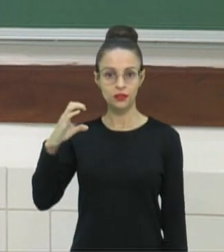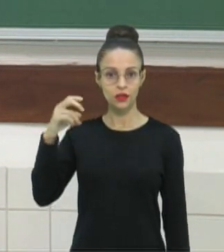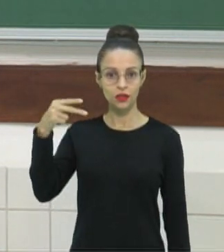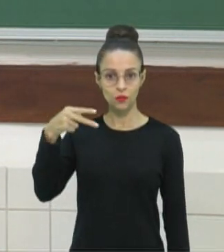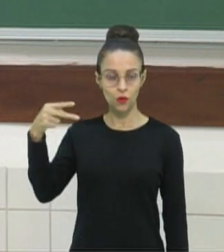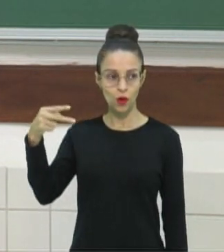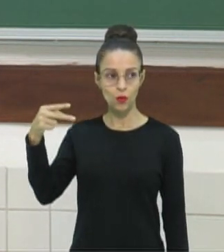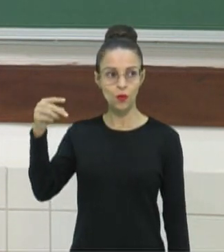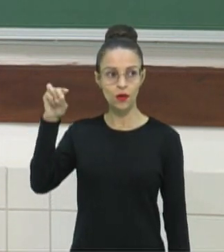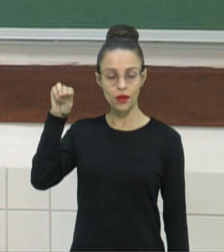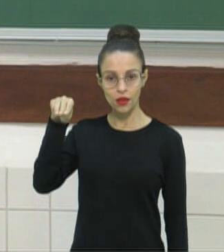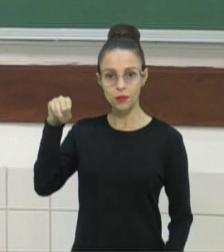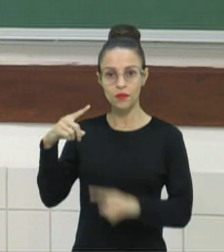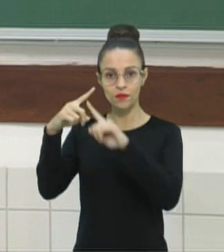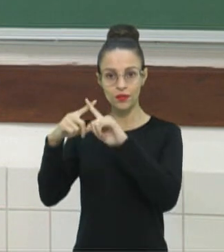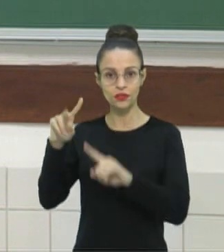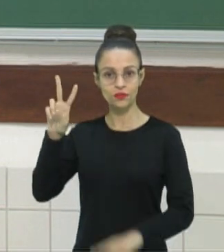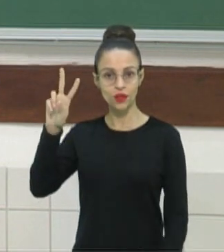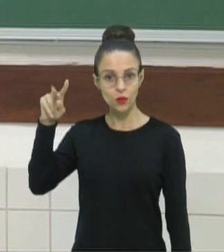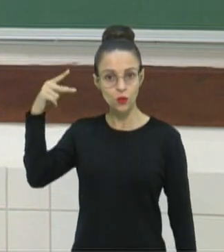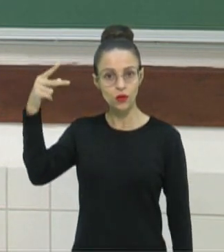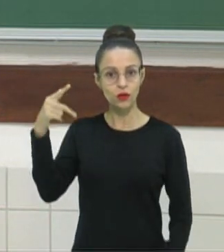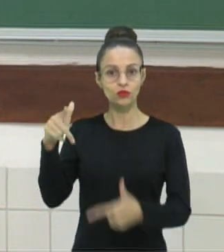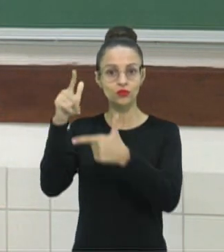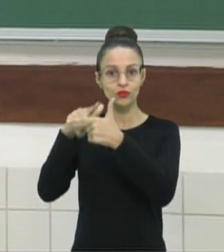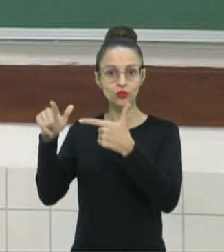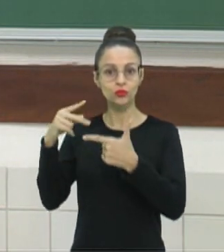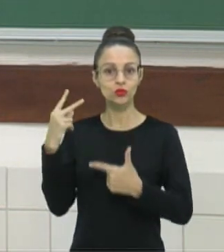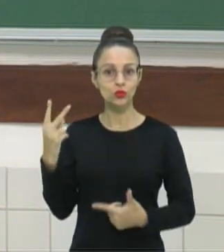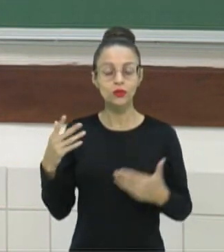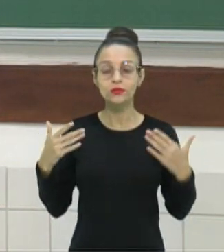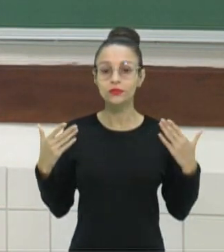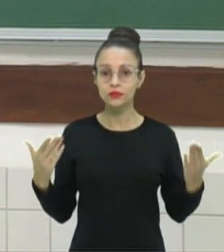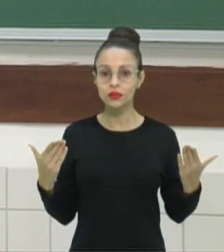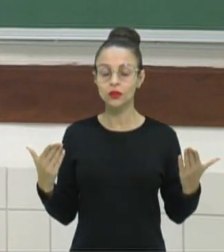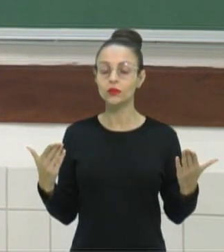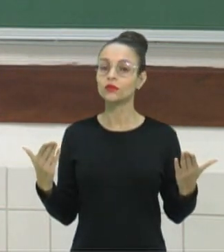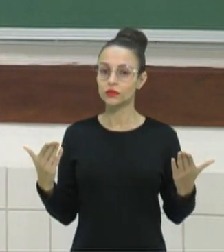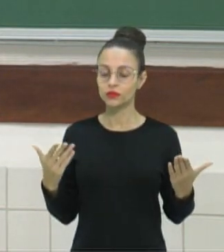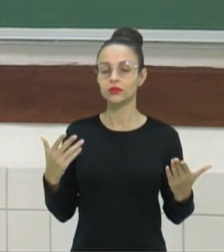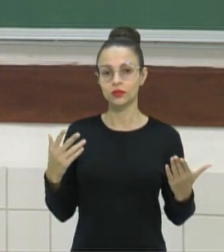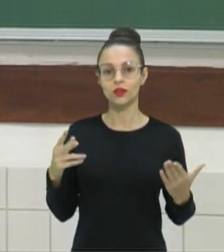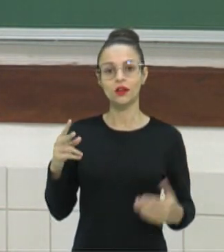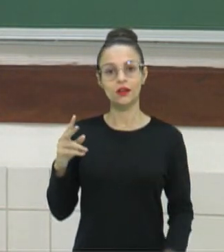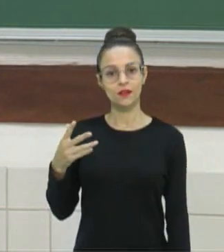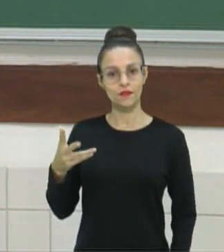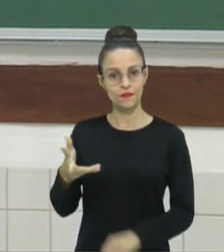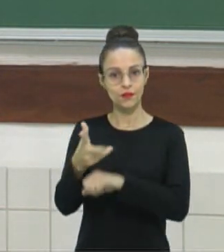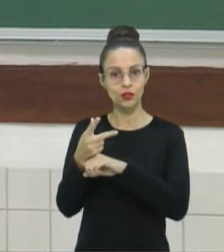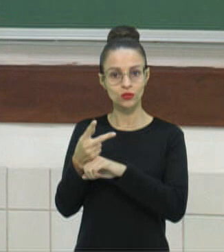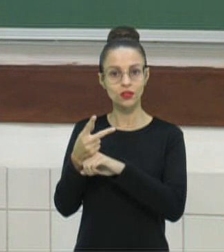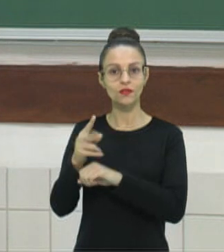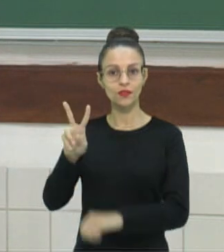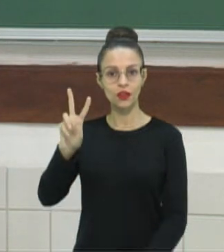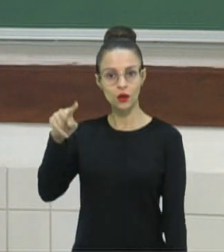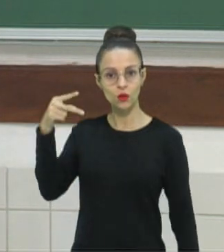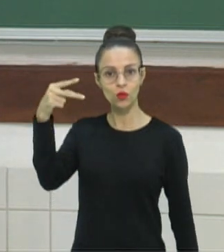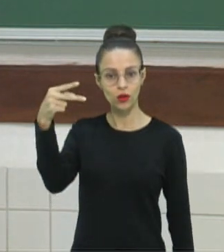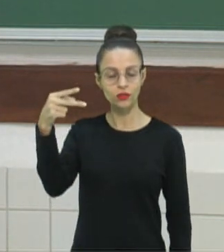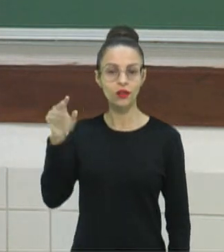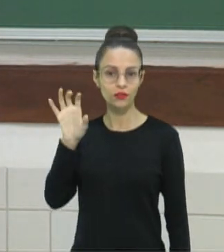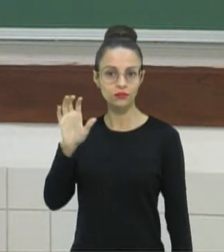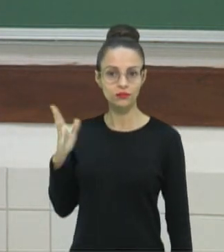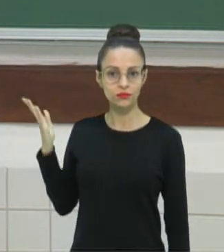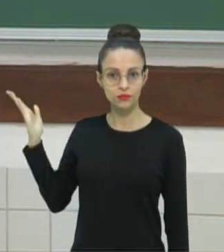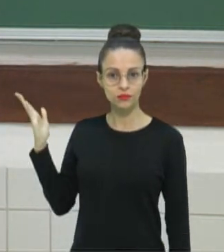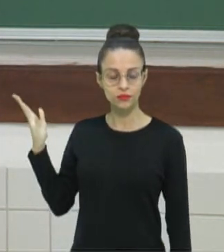m vezes v ao quadrado sobre 2, certo? Ou seja, como a velocidade é elevada ao quadrado, o termo acaba ficando daquele jeitinho